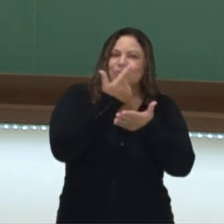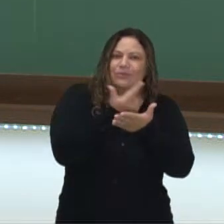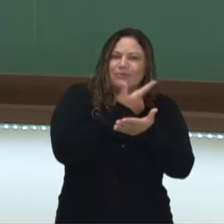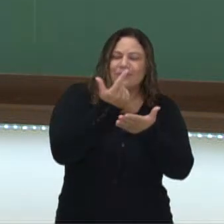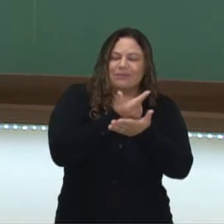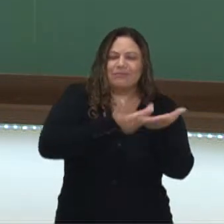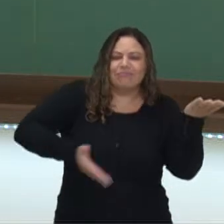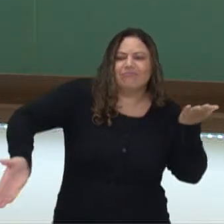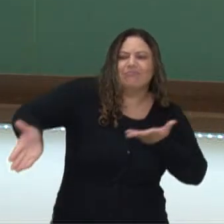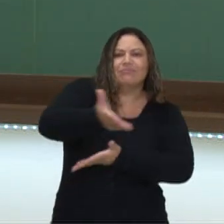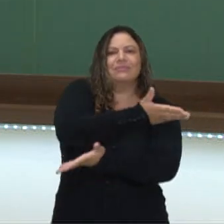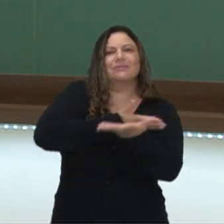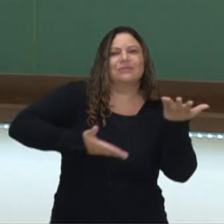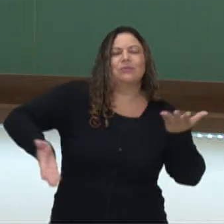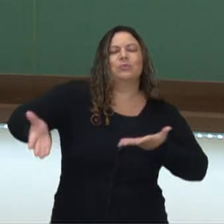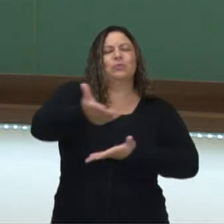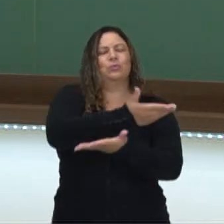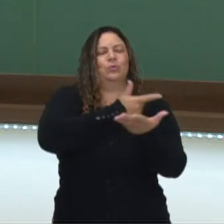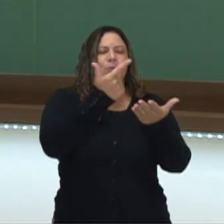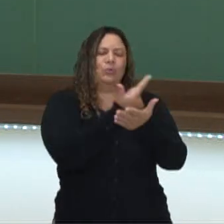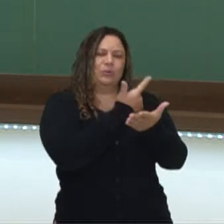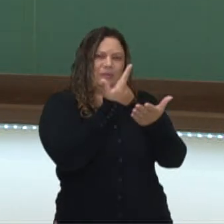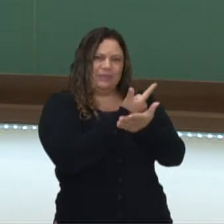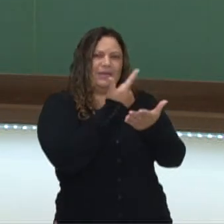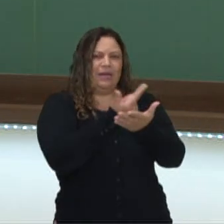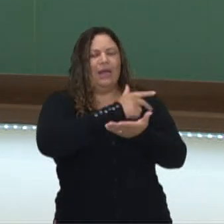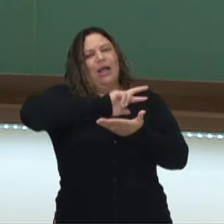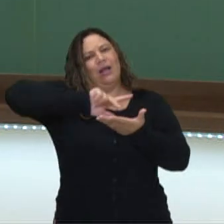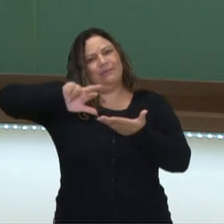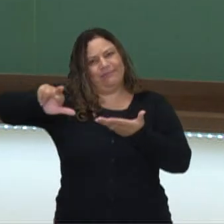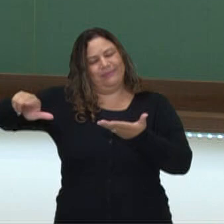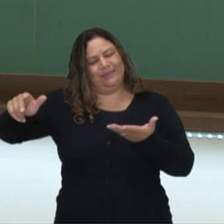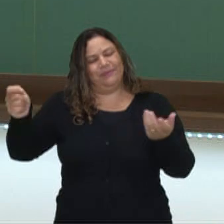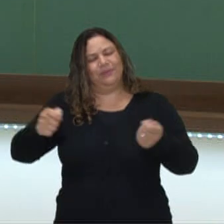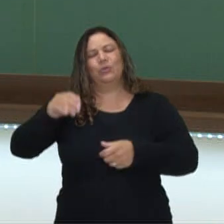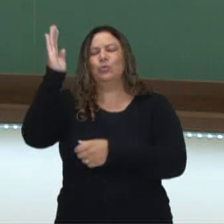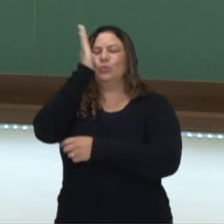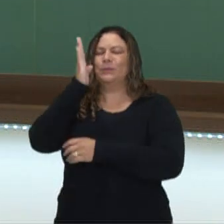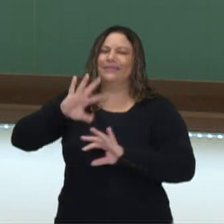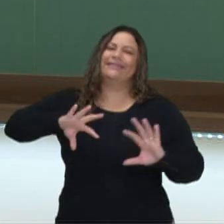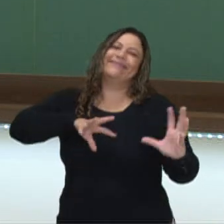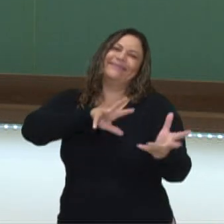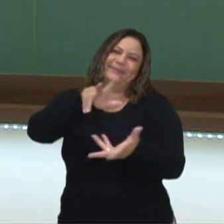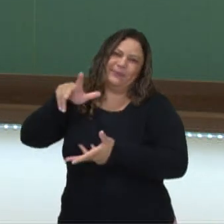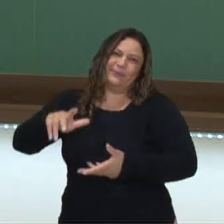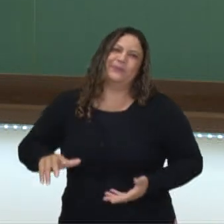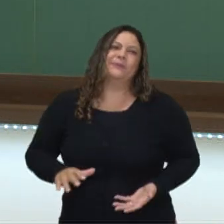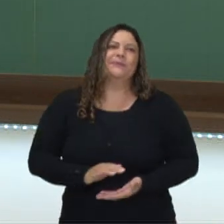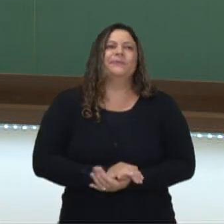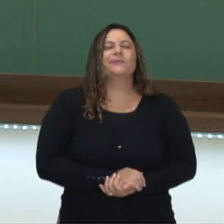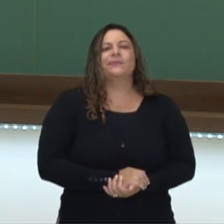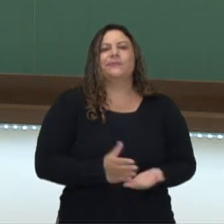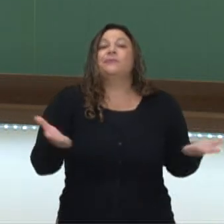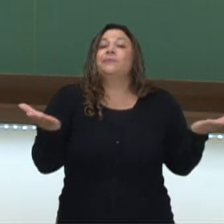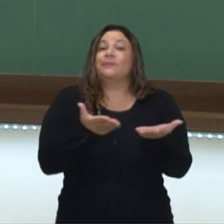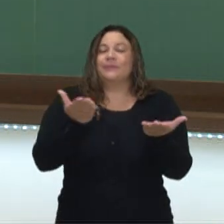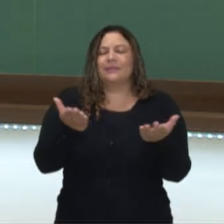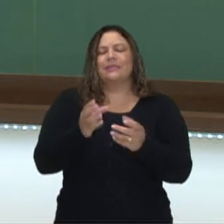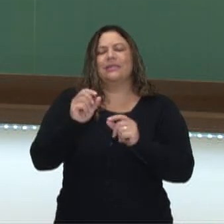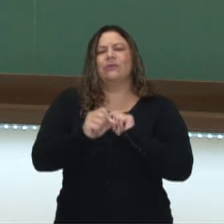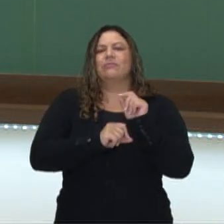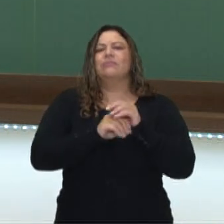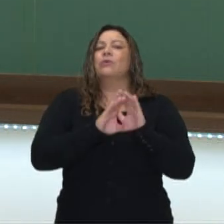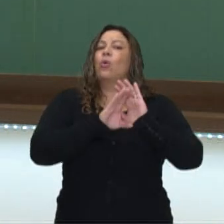na grande imprensa, nos jornais, tabloides e periódicos aí do Brasil e do mundo. Então eu queria retomar com vocês